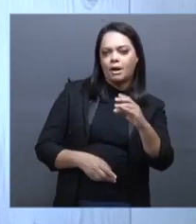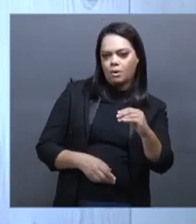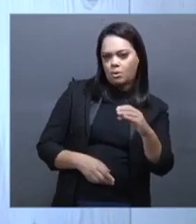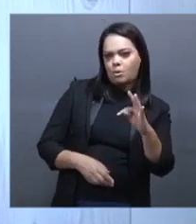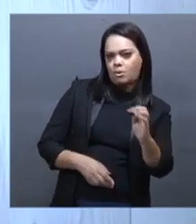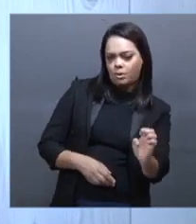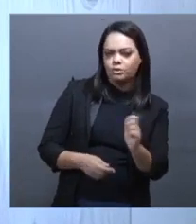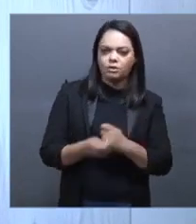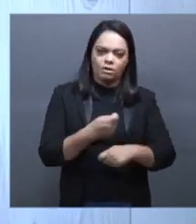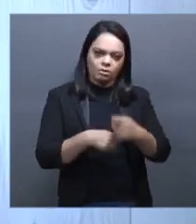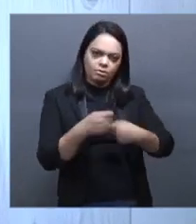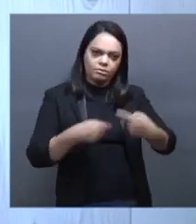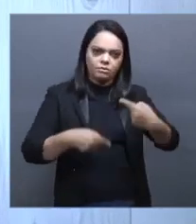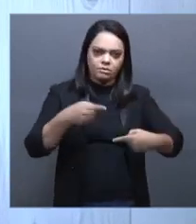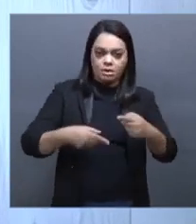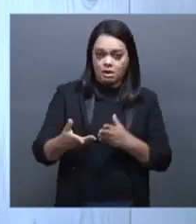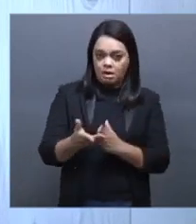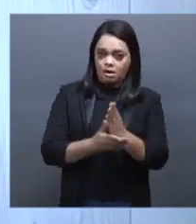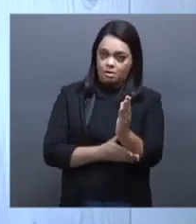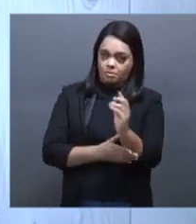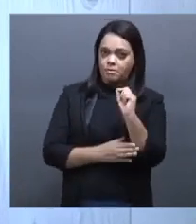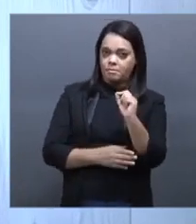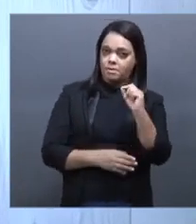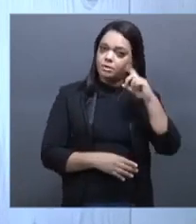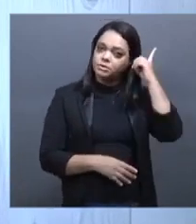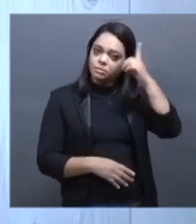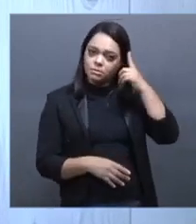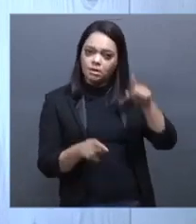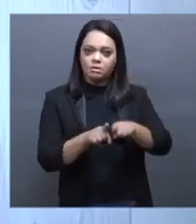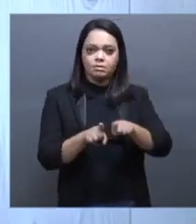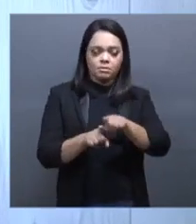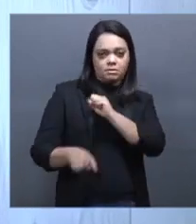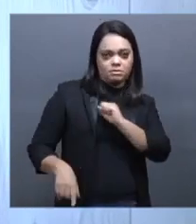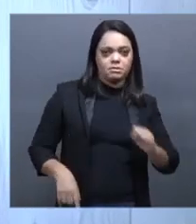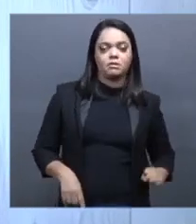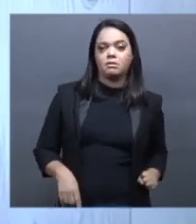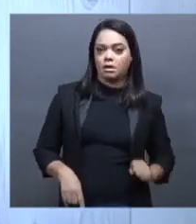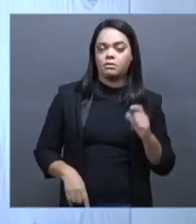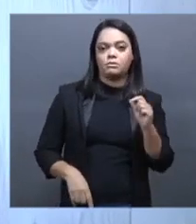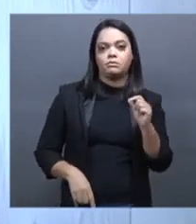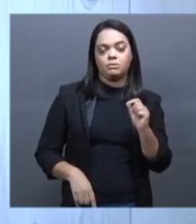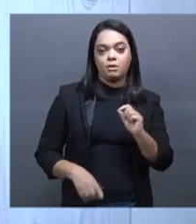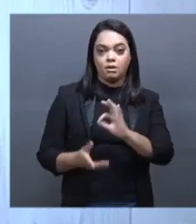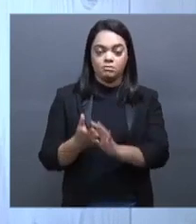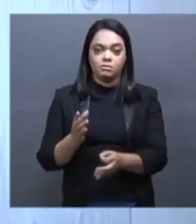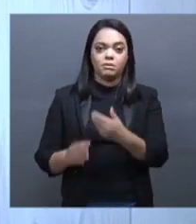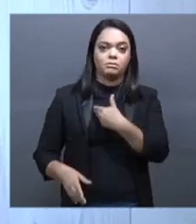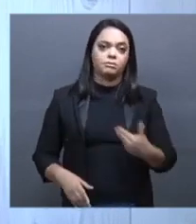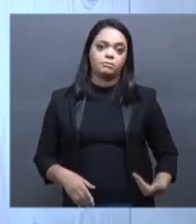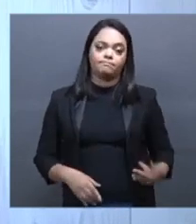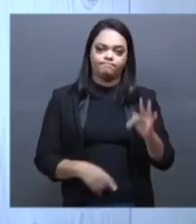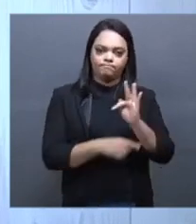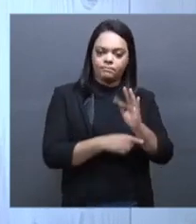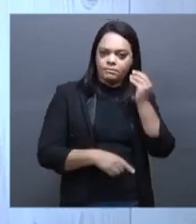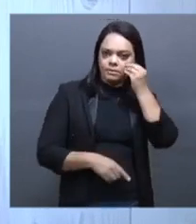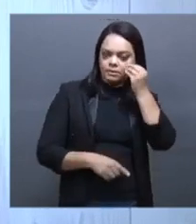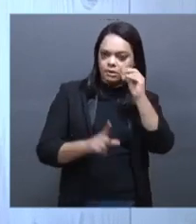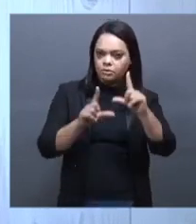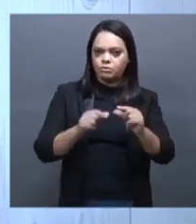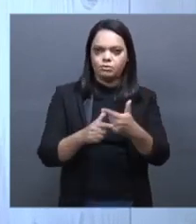sendo discutidos e aprovados pela Câmara e Senado e implementados pelo governo federal para tentar amenizar os